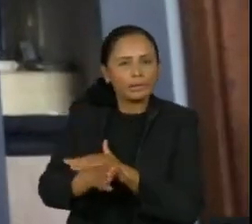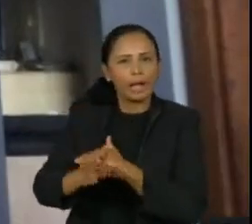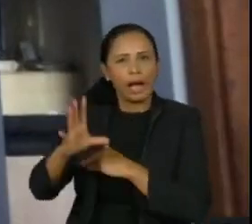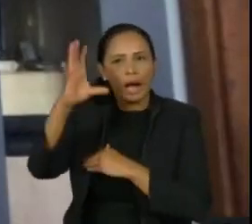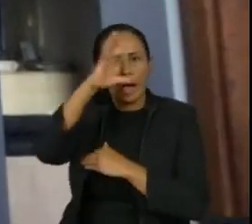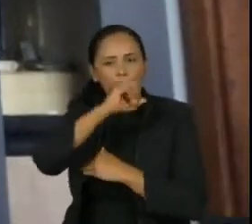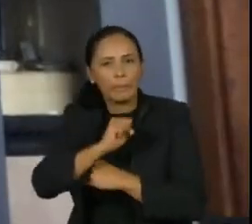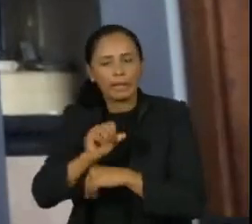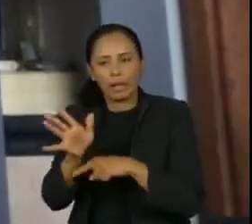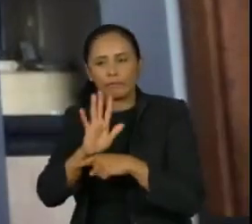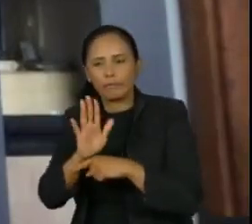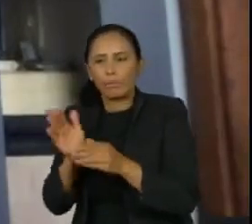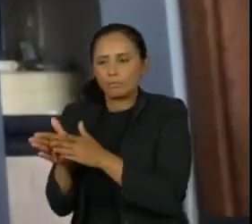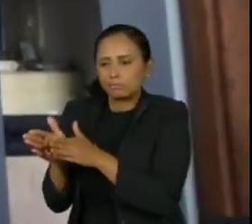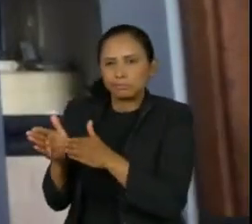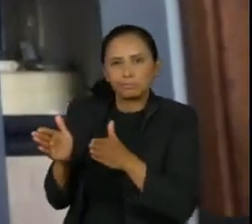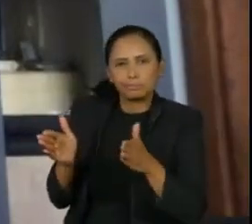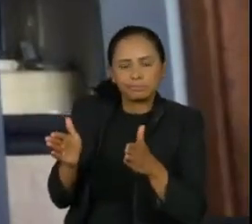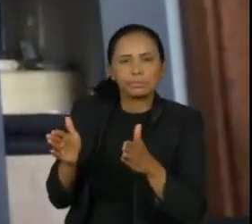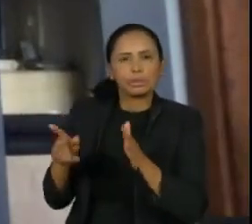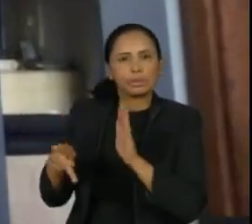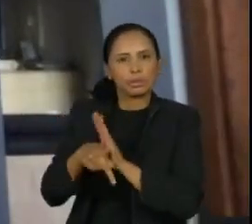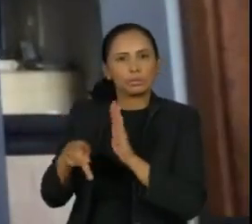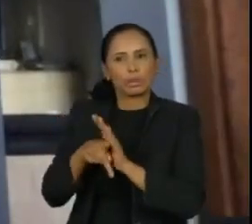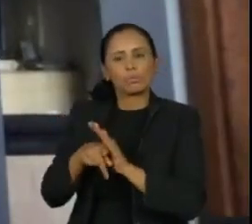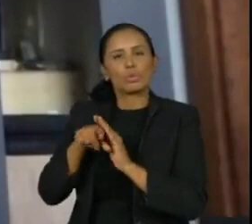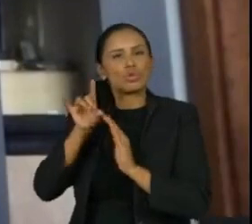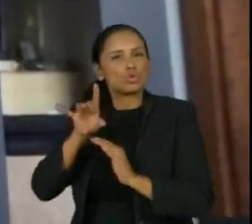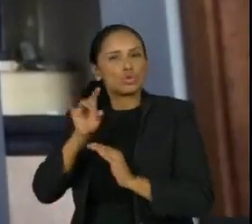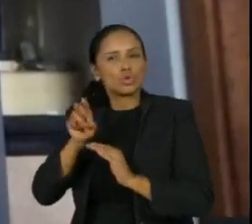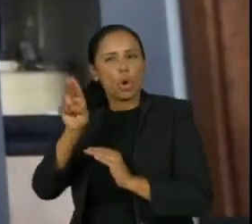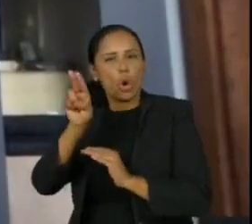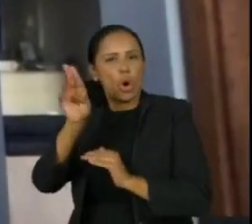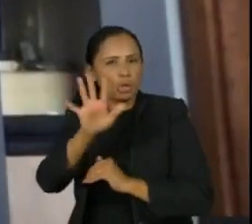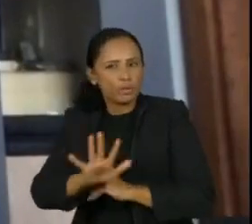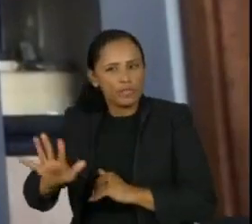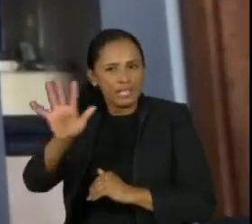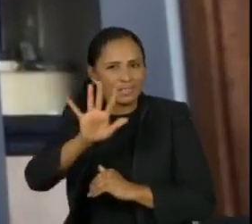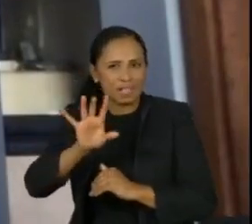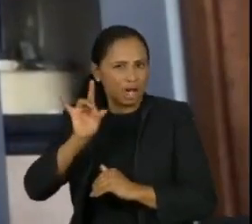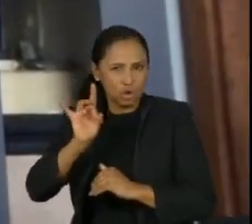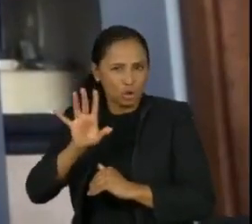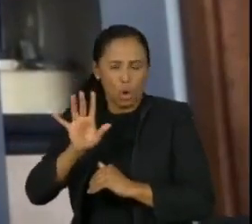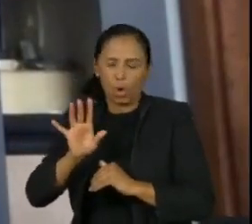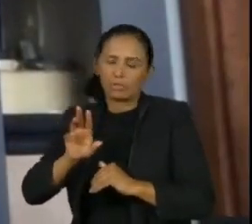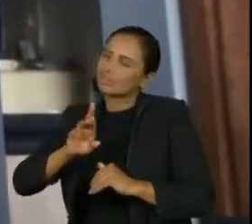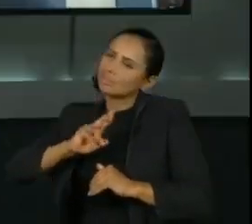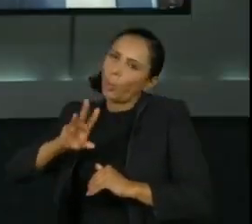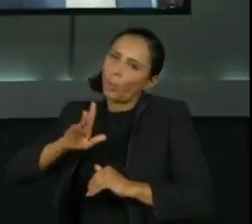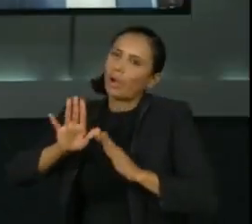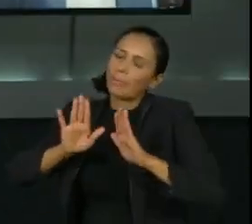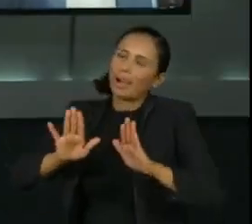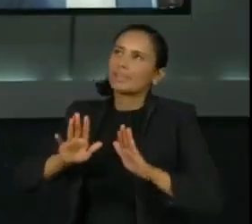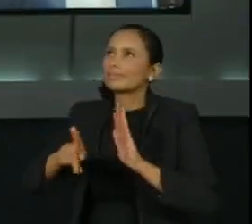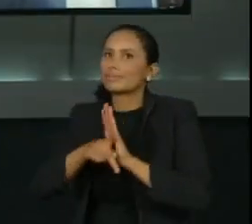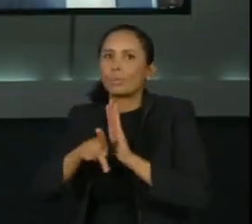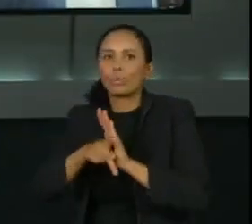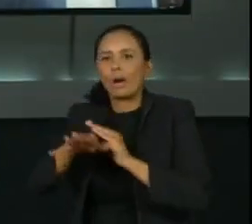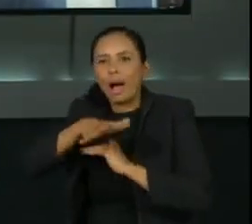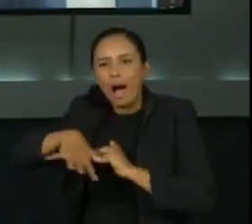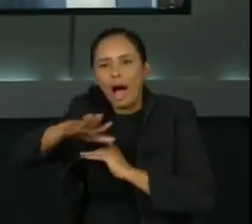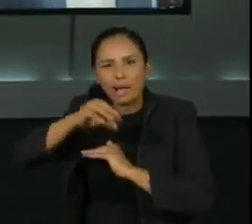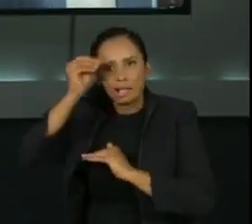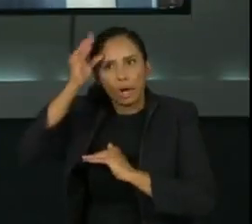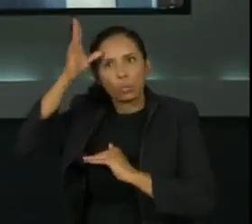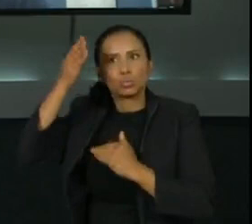não só, né, na universidade como no trabalho, enfim, diferentes trabalhos também, não só na cultura. E eu acho